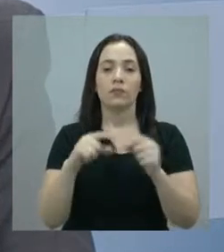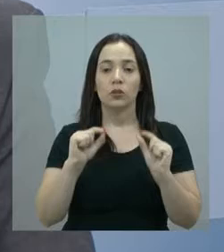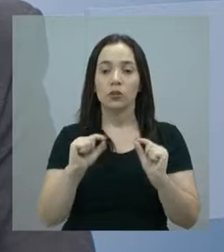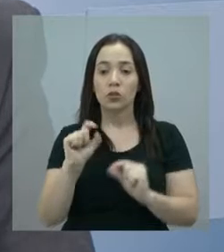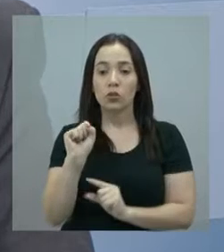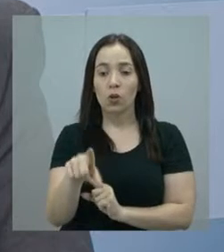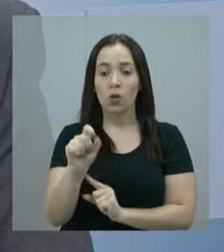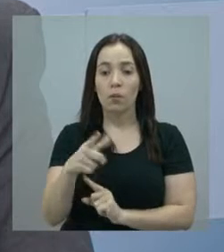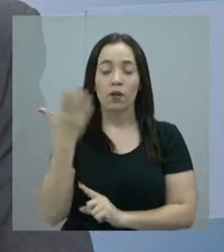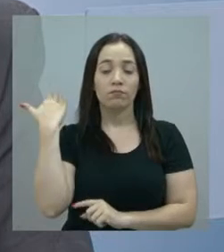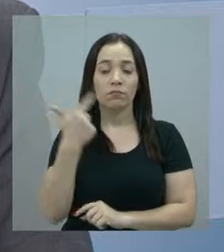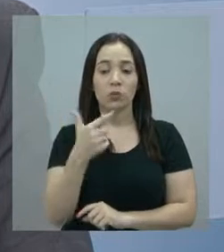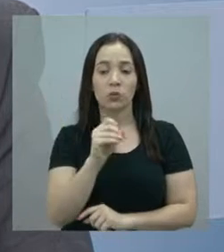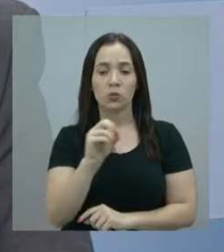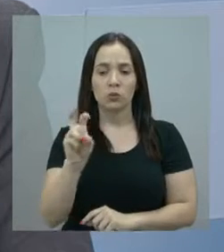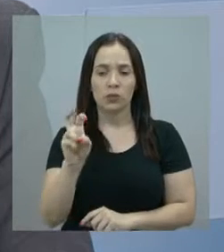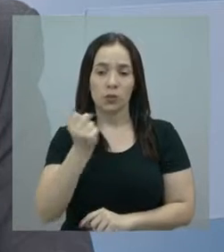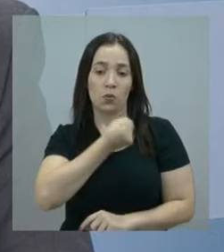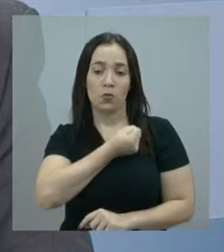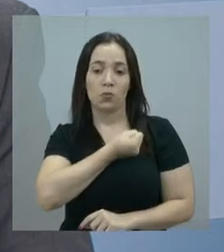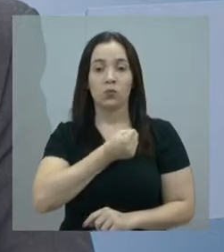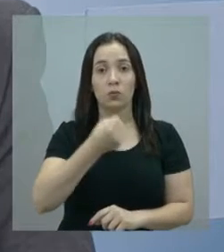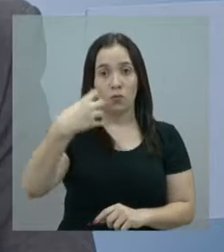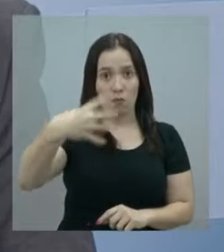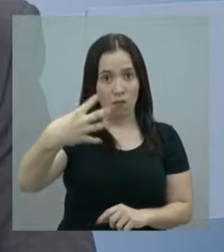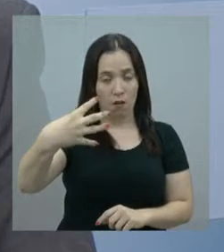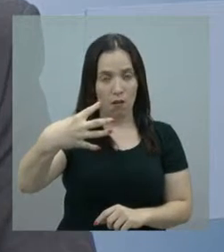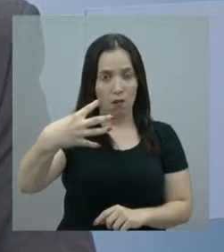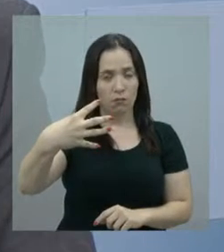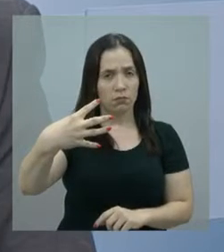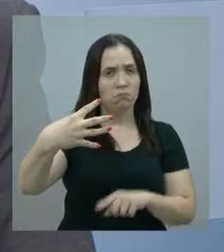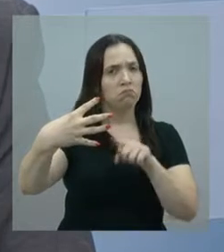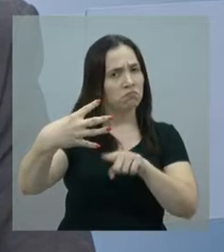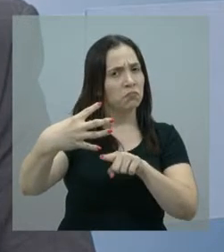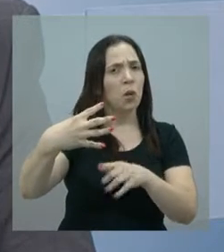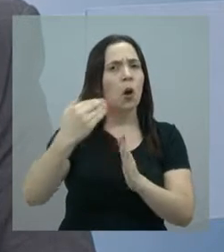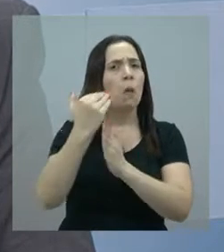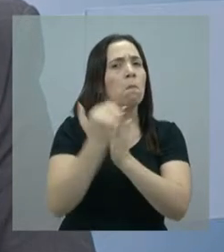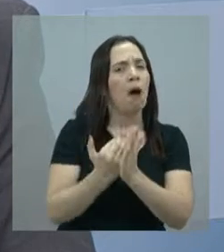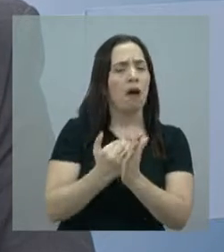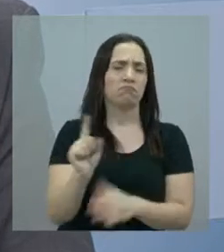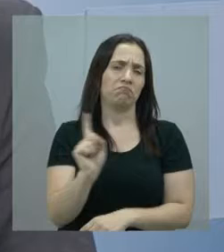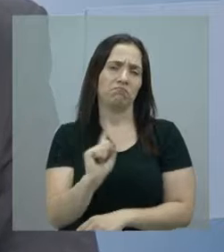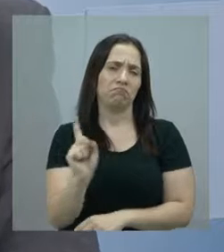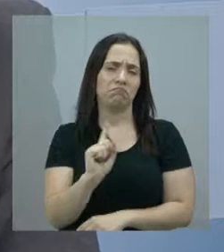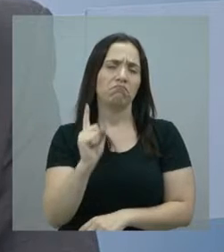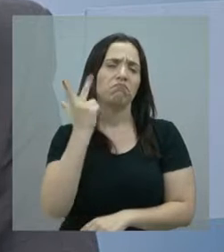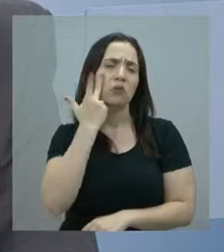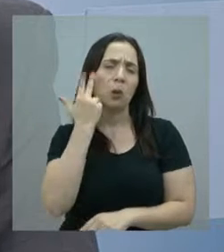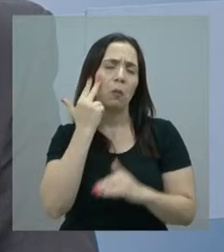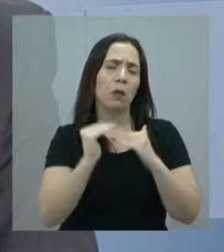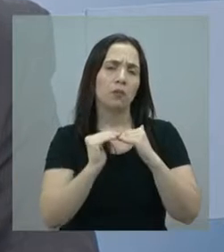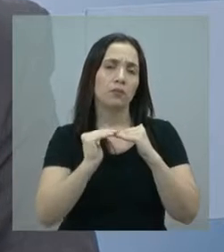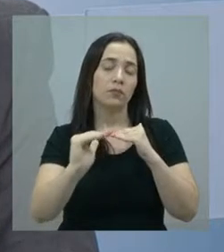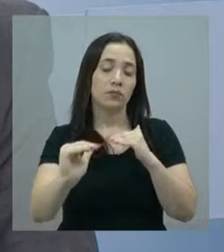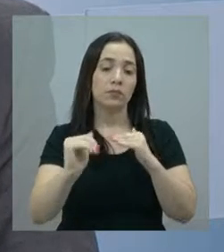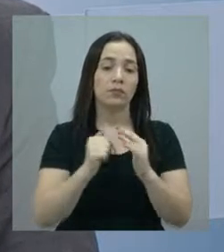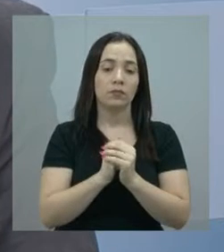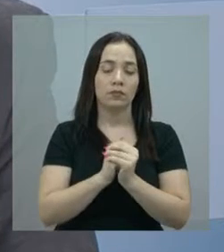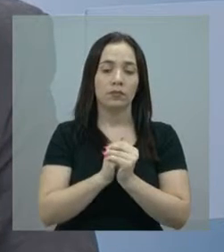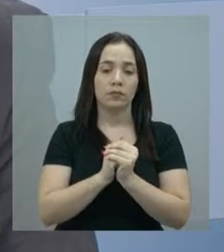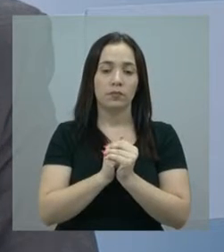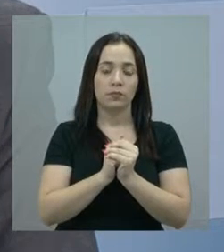em 2005, tinha uma média 4. Não era uma média tão baixa para o contexto, era o segundo lugar. A Iuaba era o